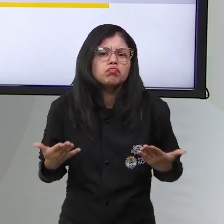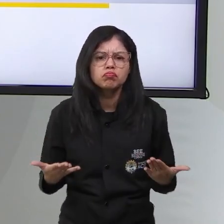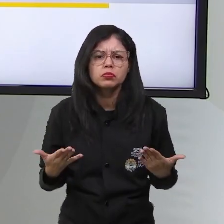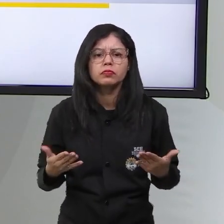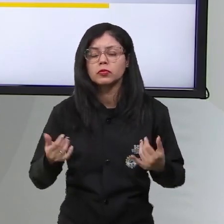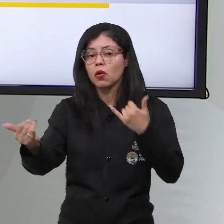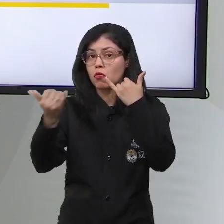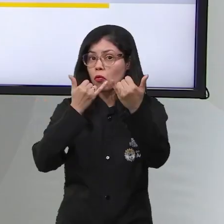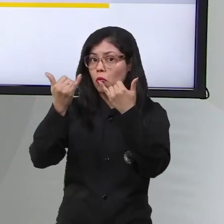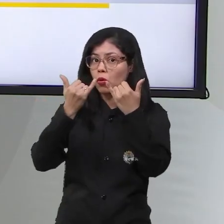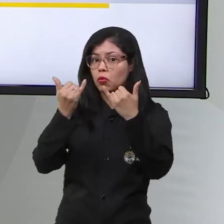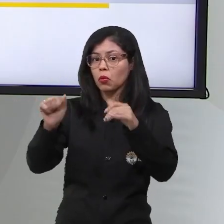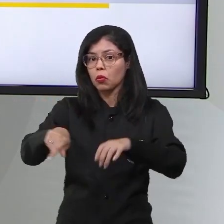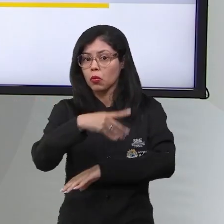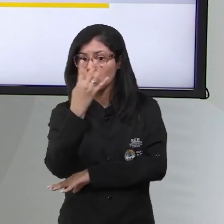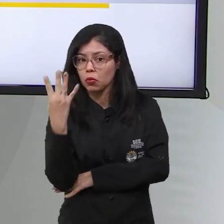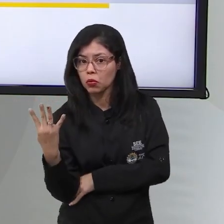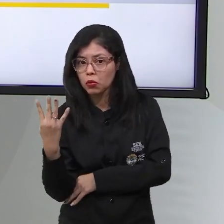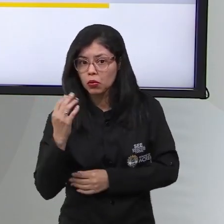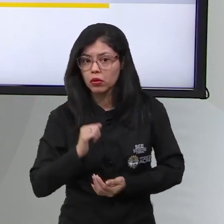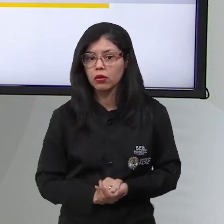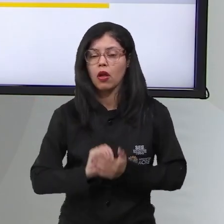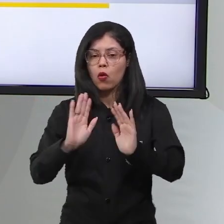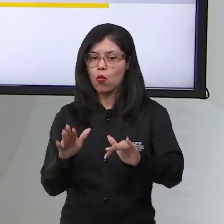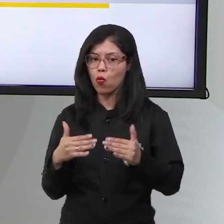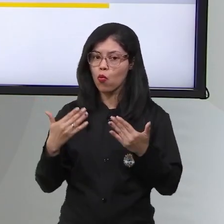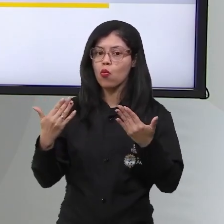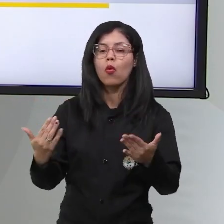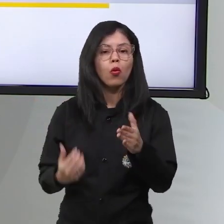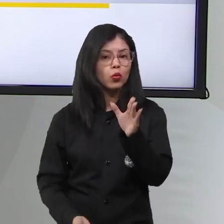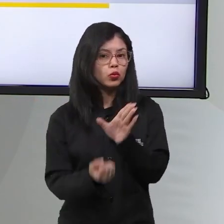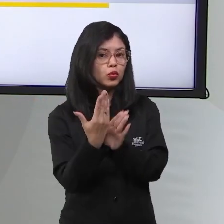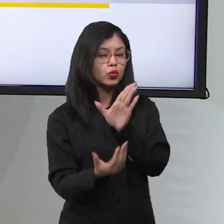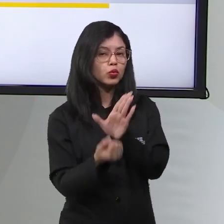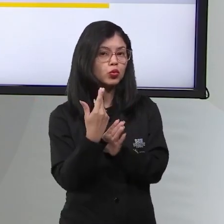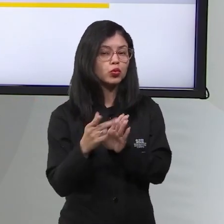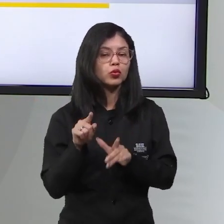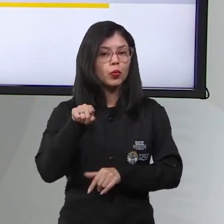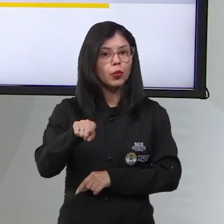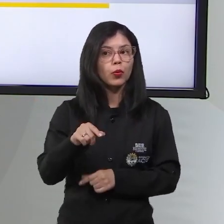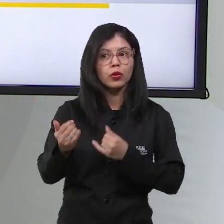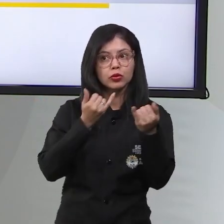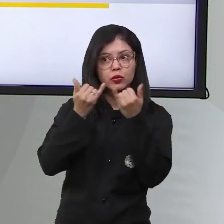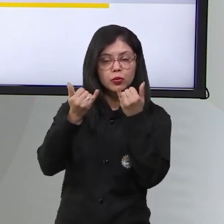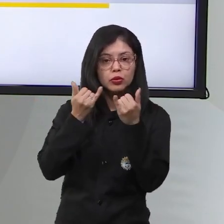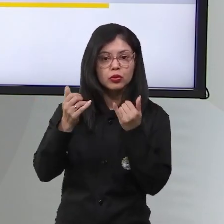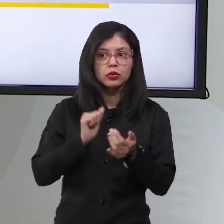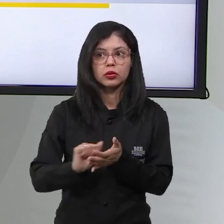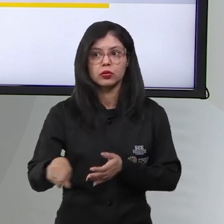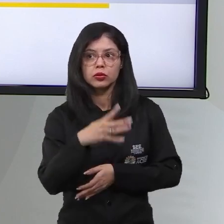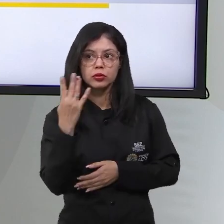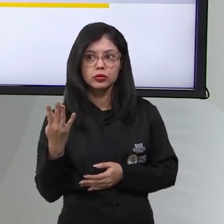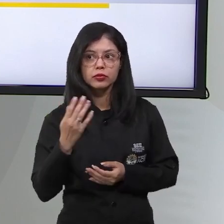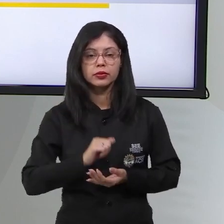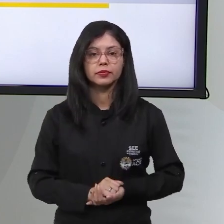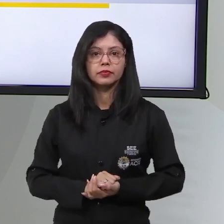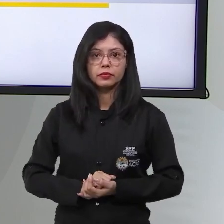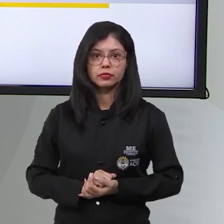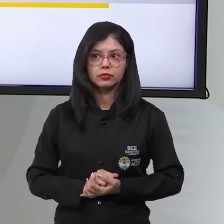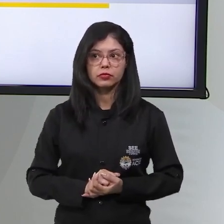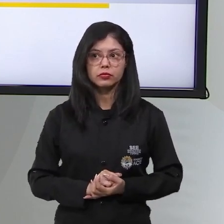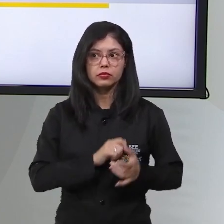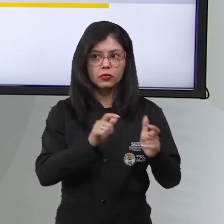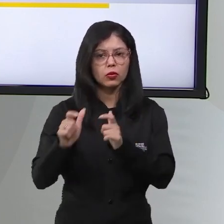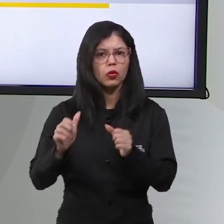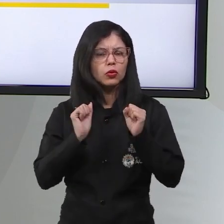tenho informações quantitativas. Qual a origem dessas informações quantitativas? Onde